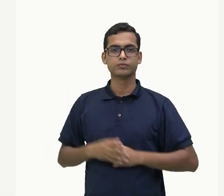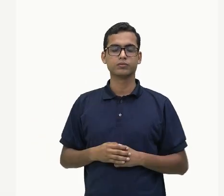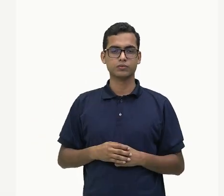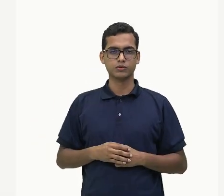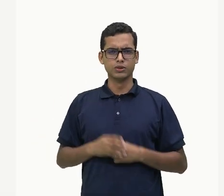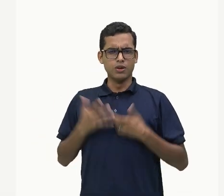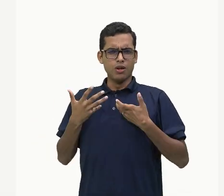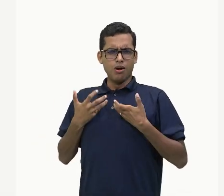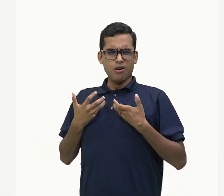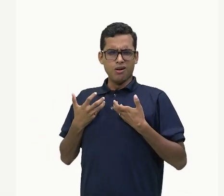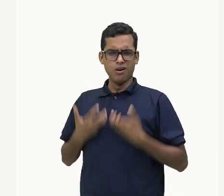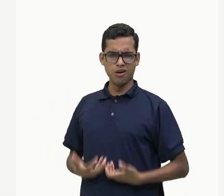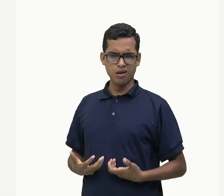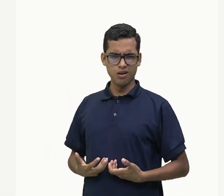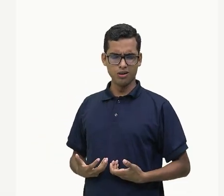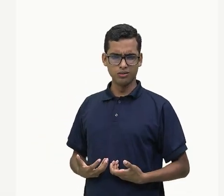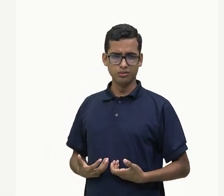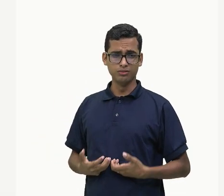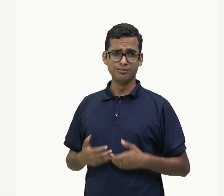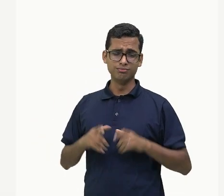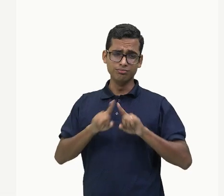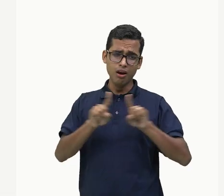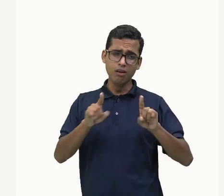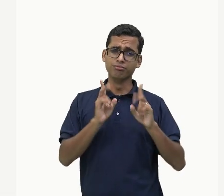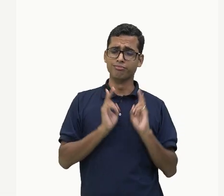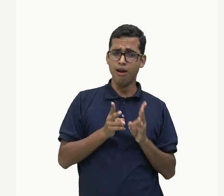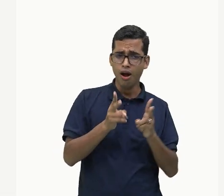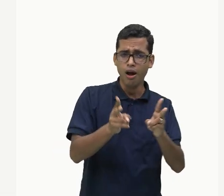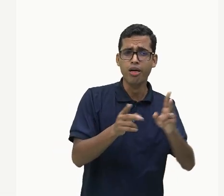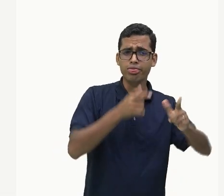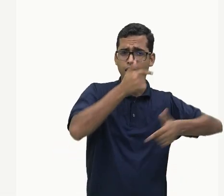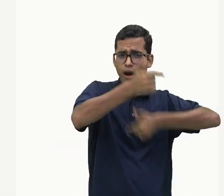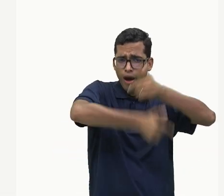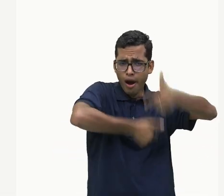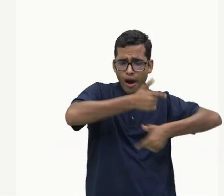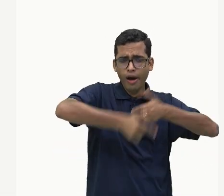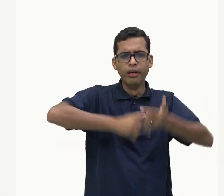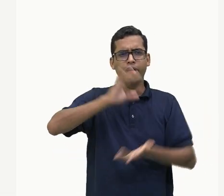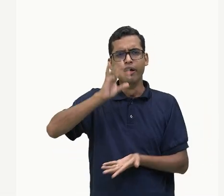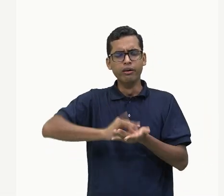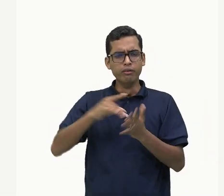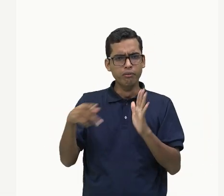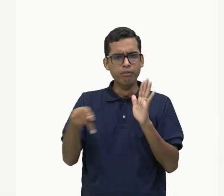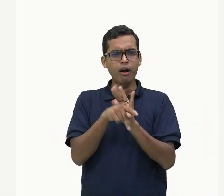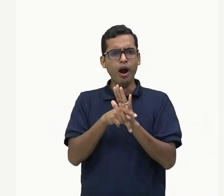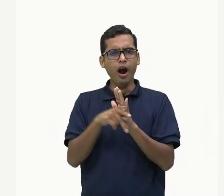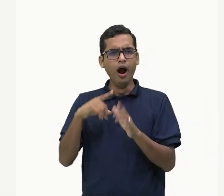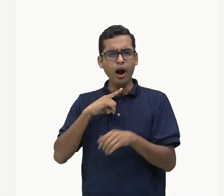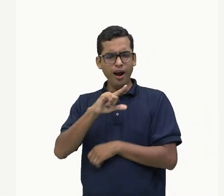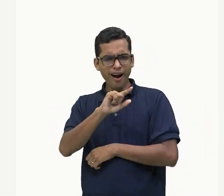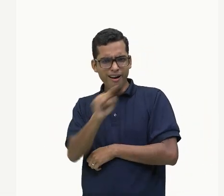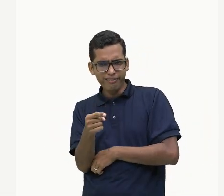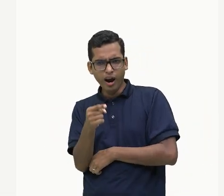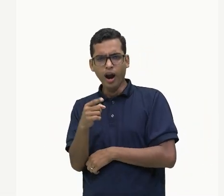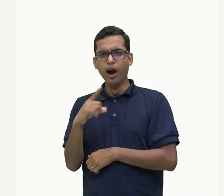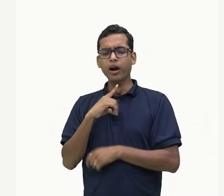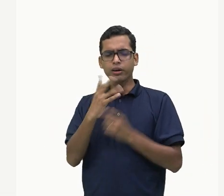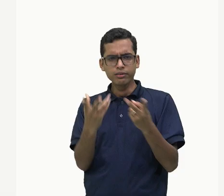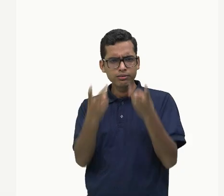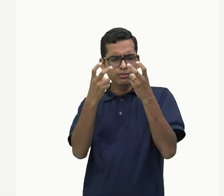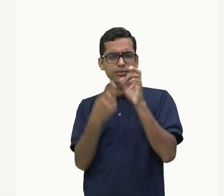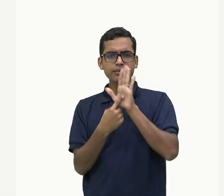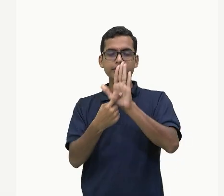negativo, mas ela continuou trabalhando. Então repare que o fato de ter vírgulas aqui já deixa mais ou